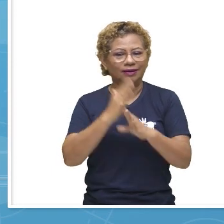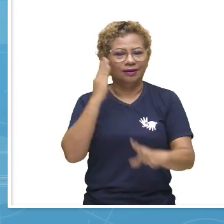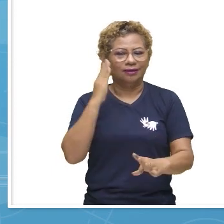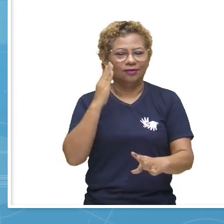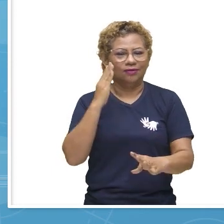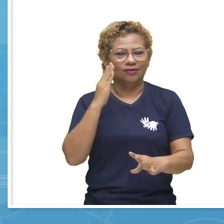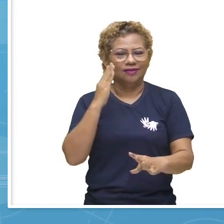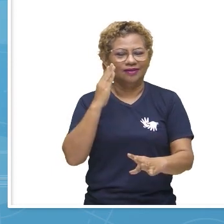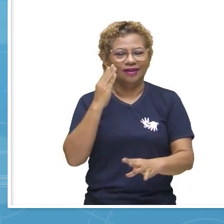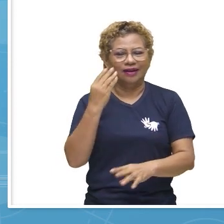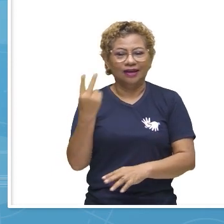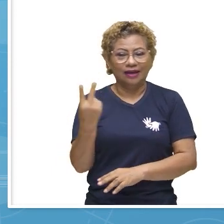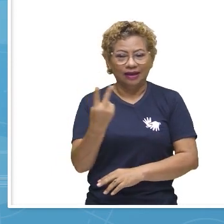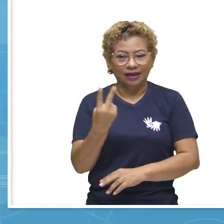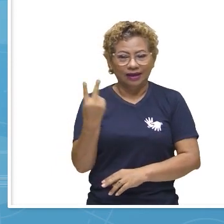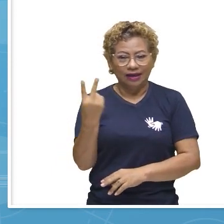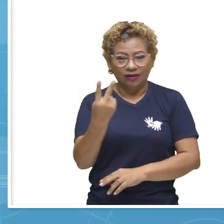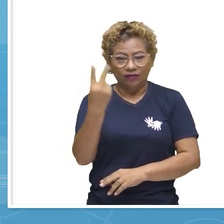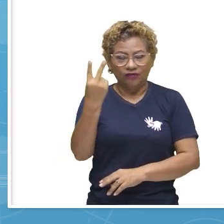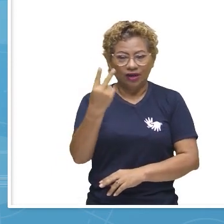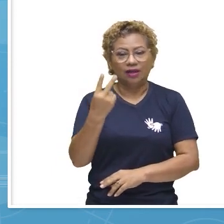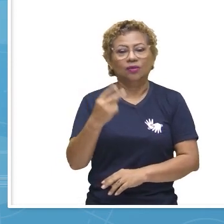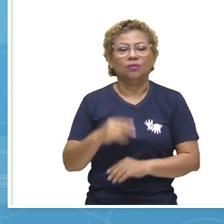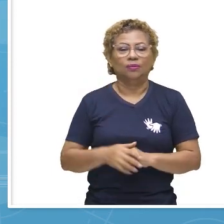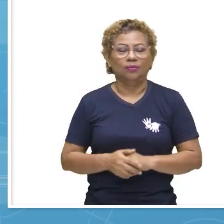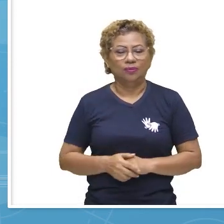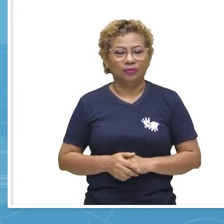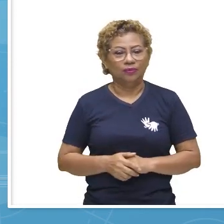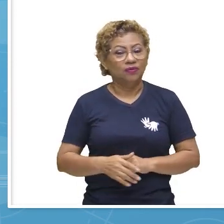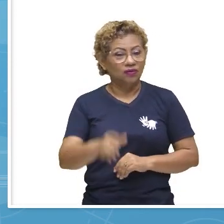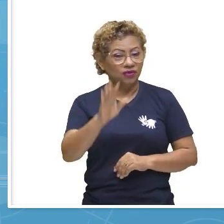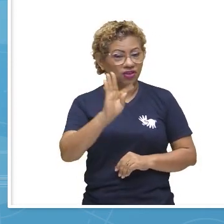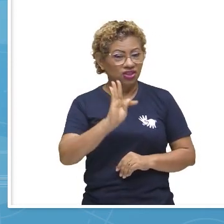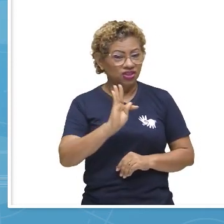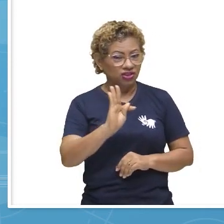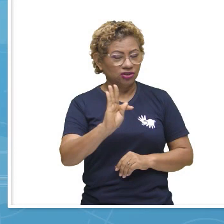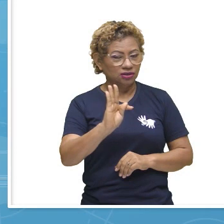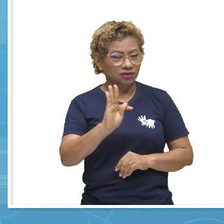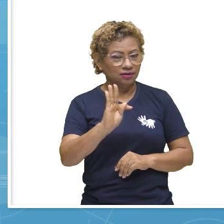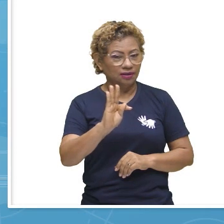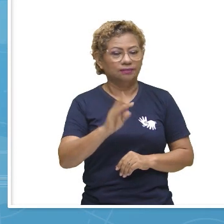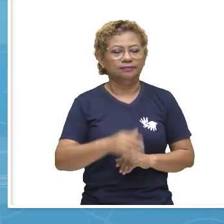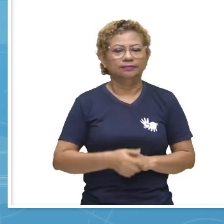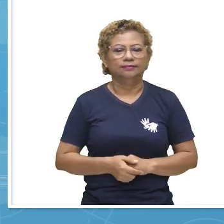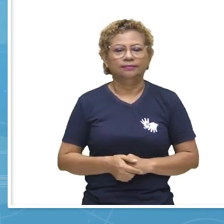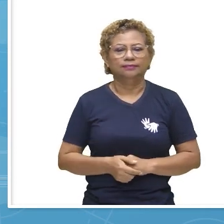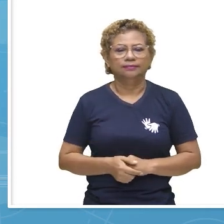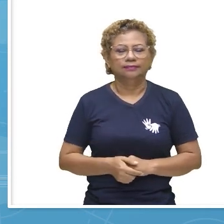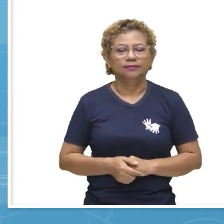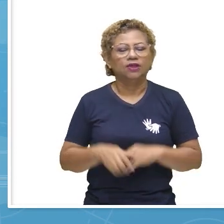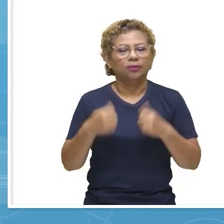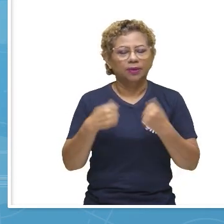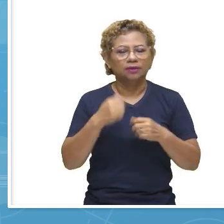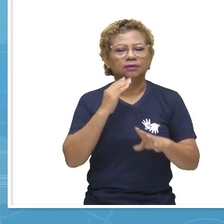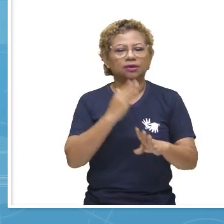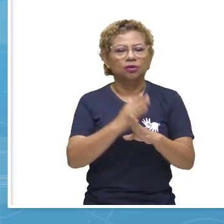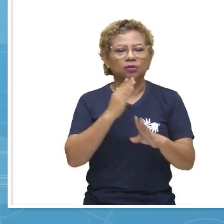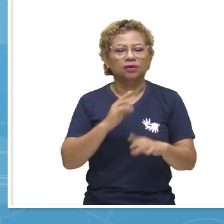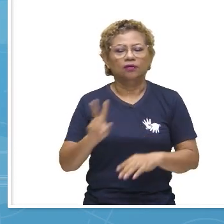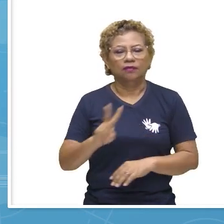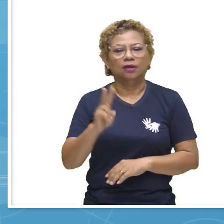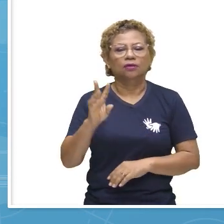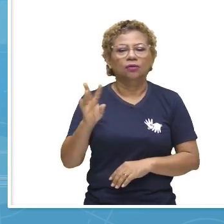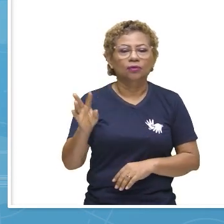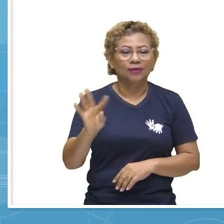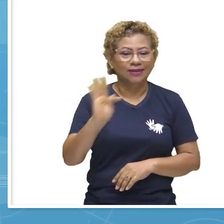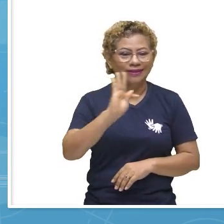esses dois valores de T, né? Esses dois valores de T que fazem com que